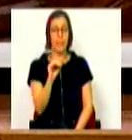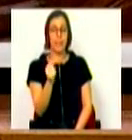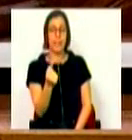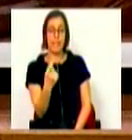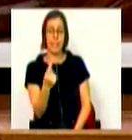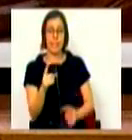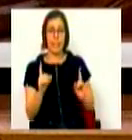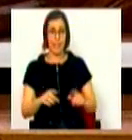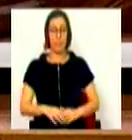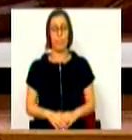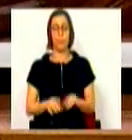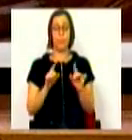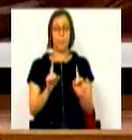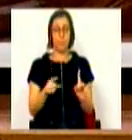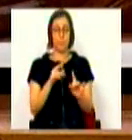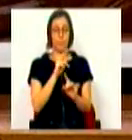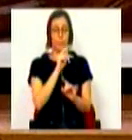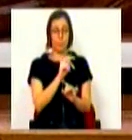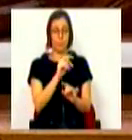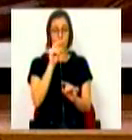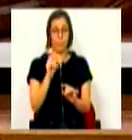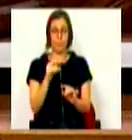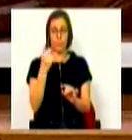252,30 €. Em vez dos